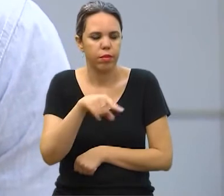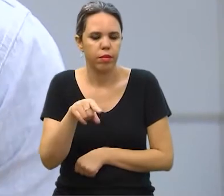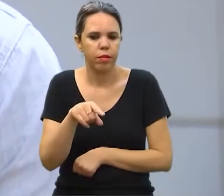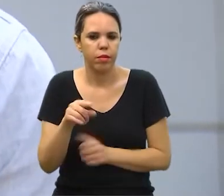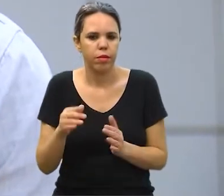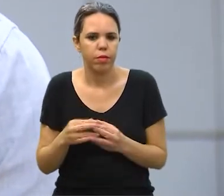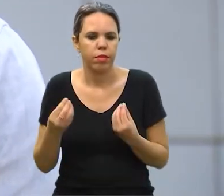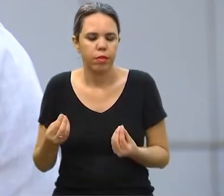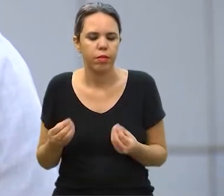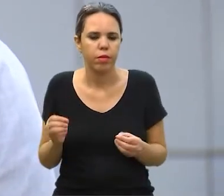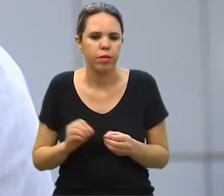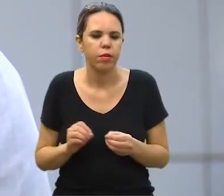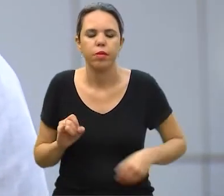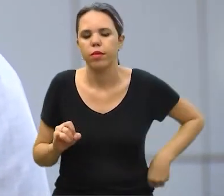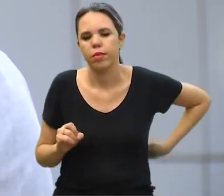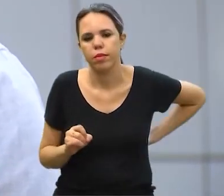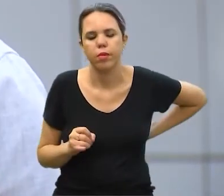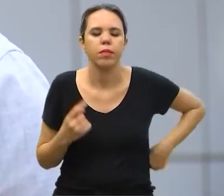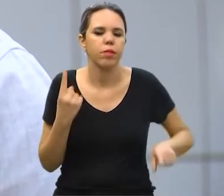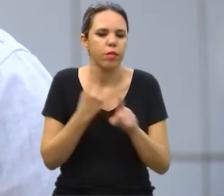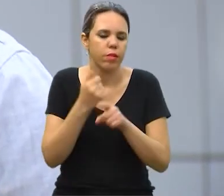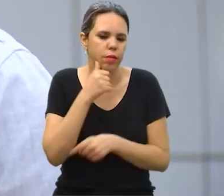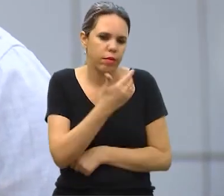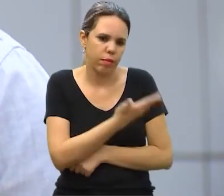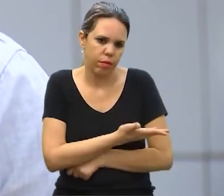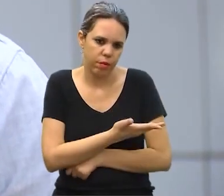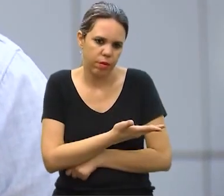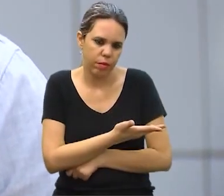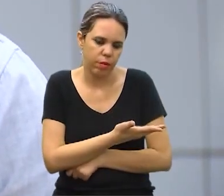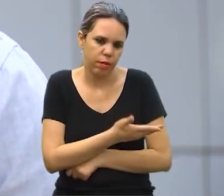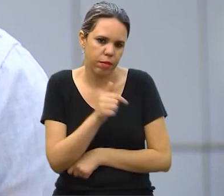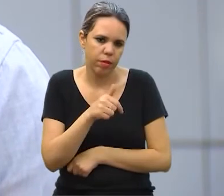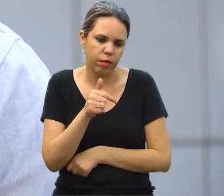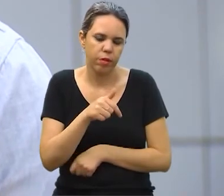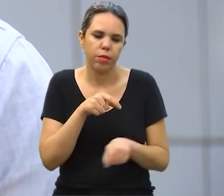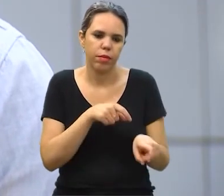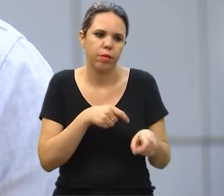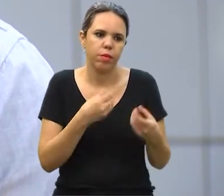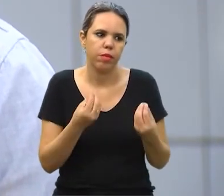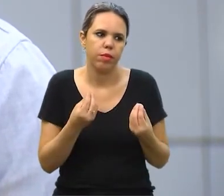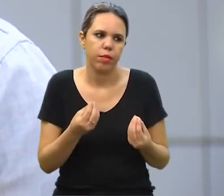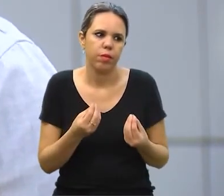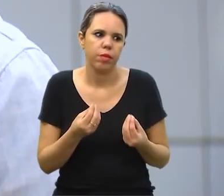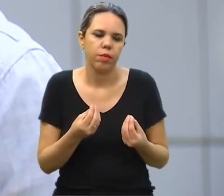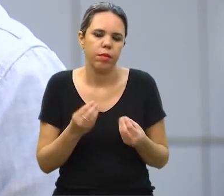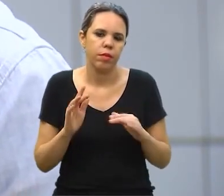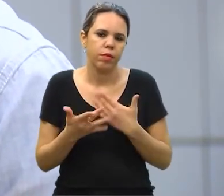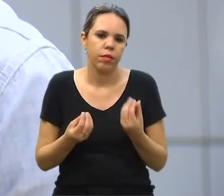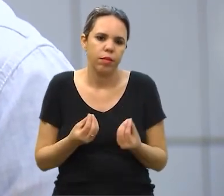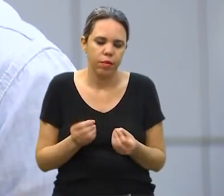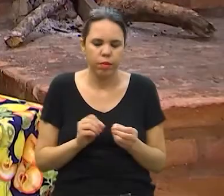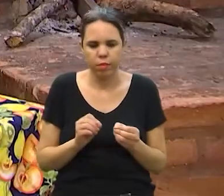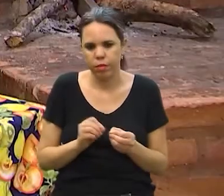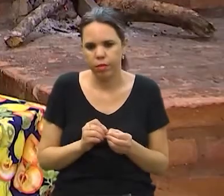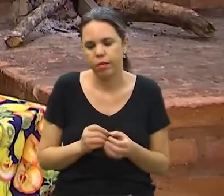vocês aí de casa como é que faz para encontrar, né, a Alessandra aqui no sítio, né? Tem aí as redes